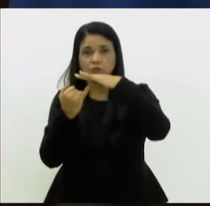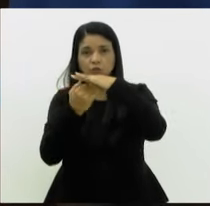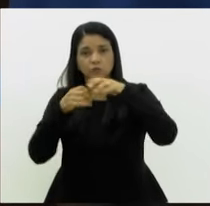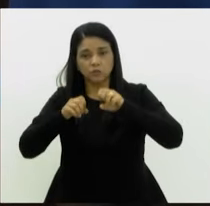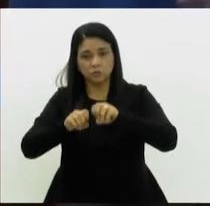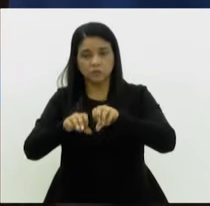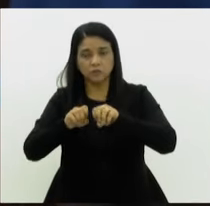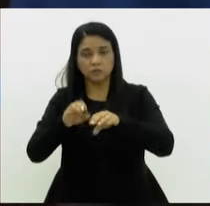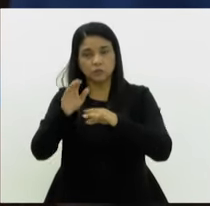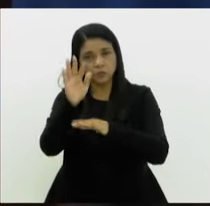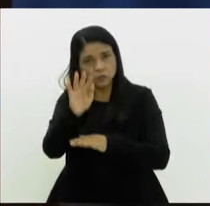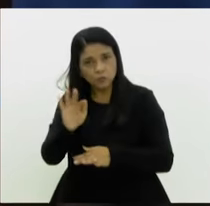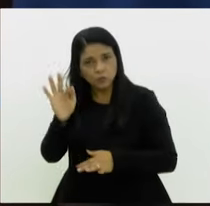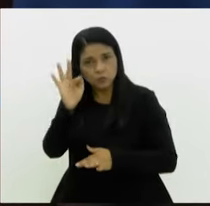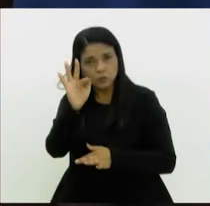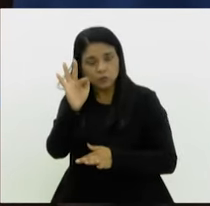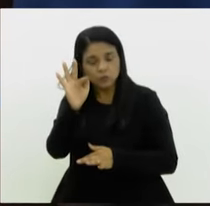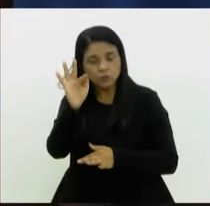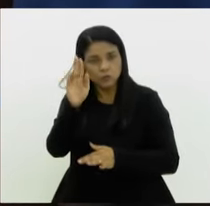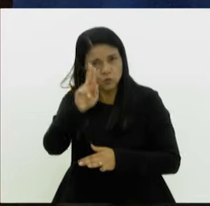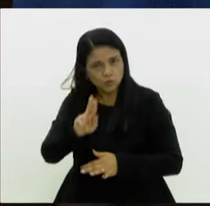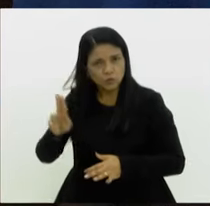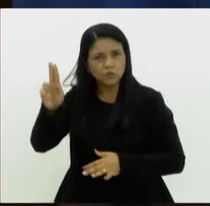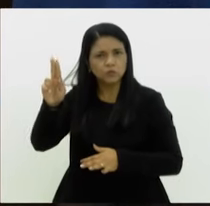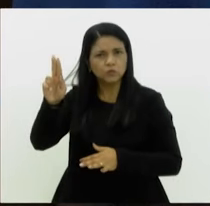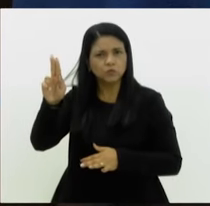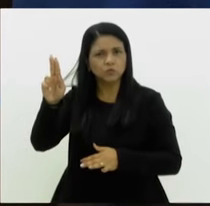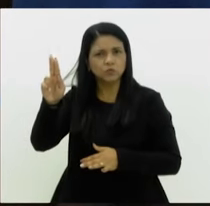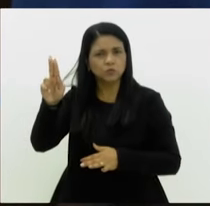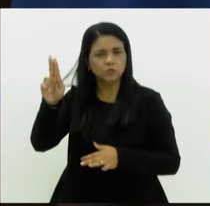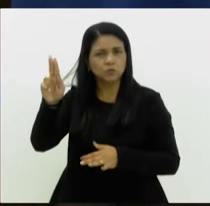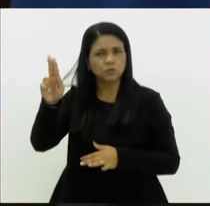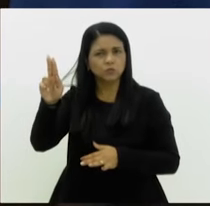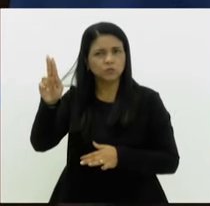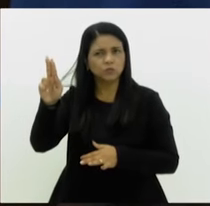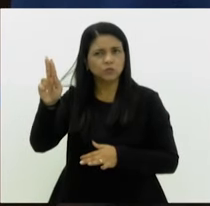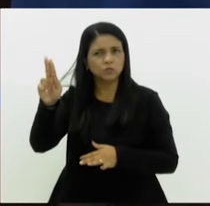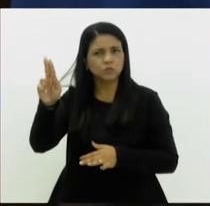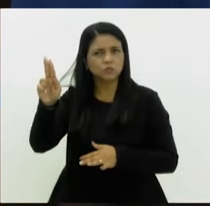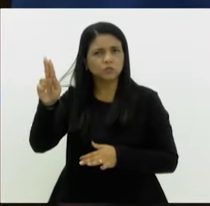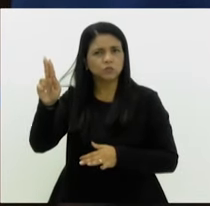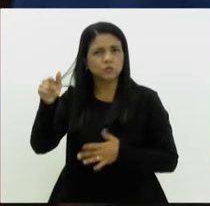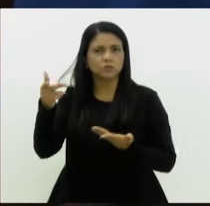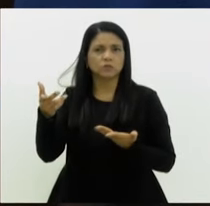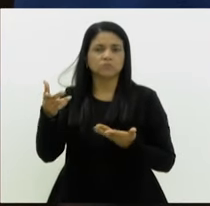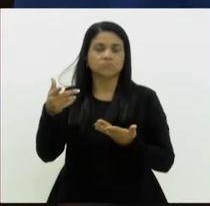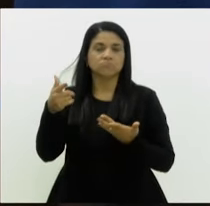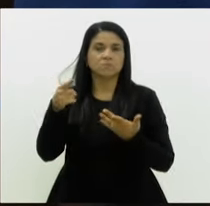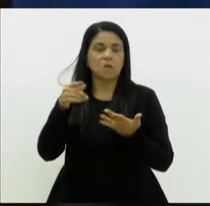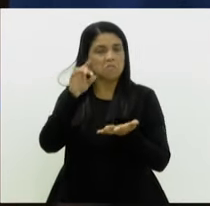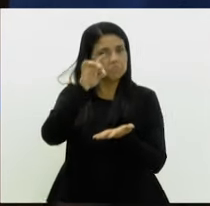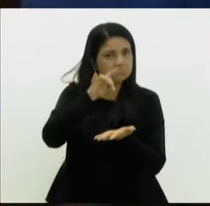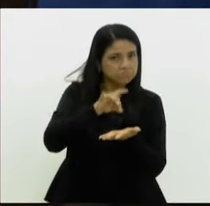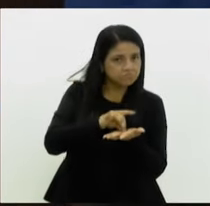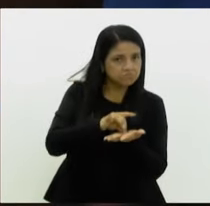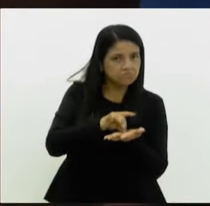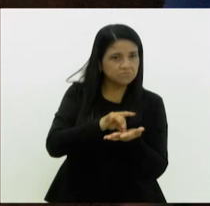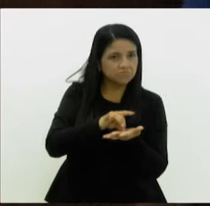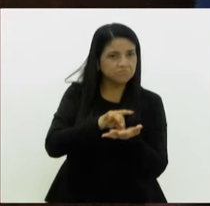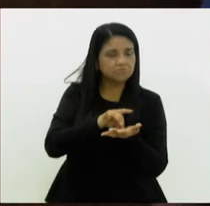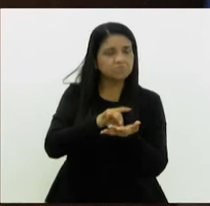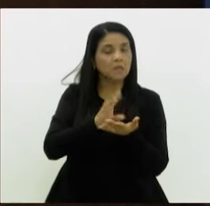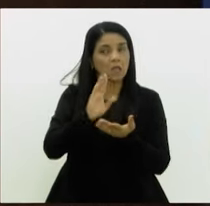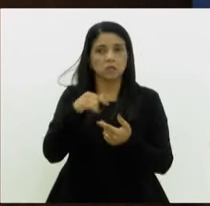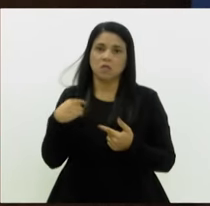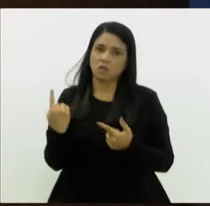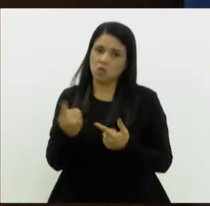ensino superior. Queria saber se essa janela realmente está aberta, presidente. Porque, claro, nós estamos votando